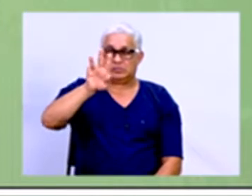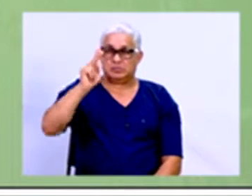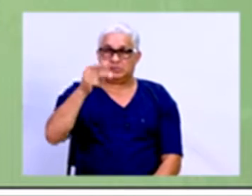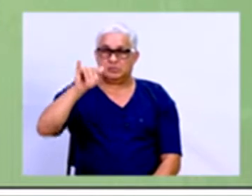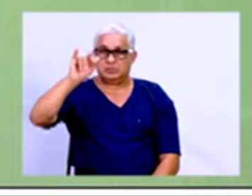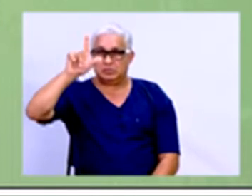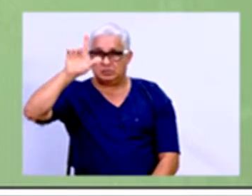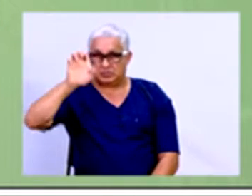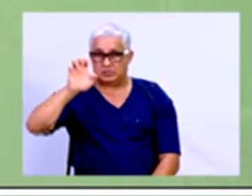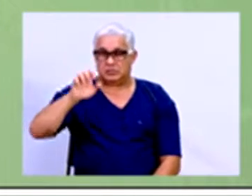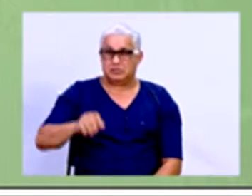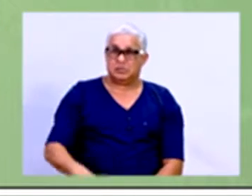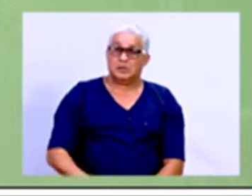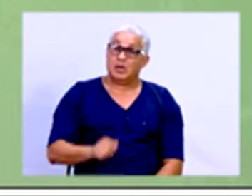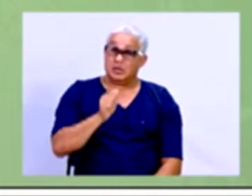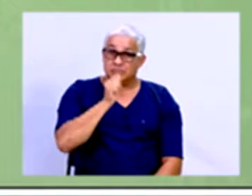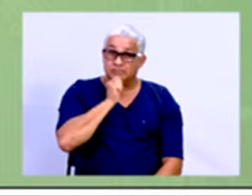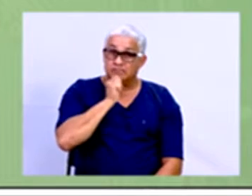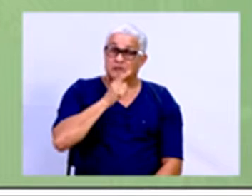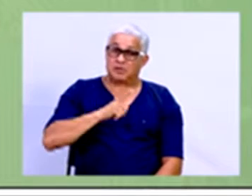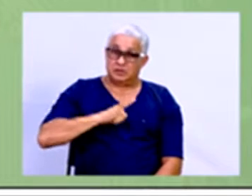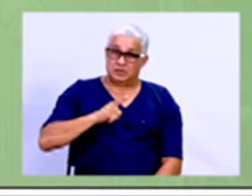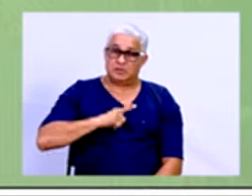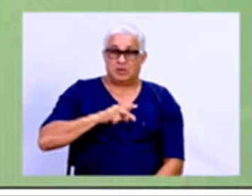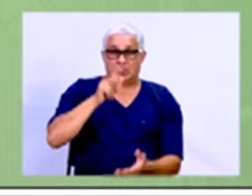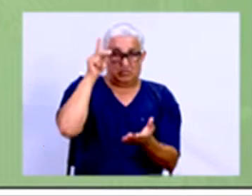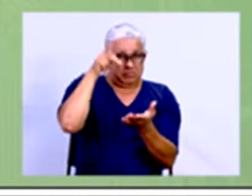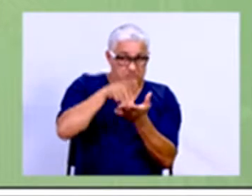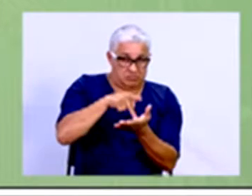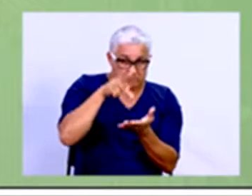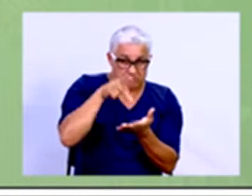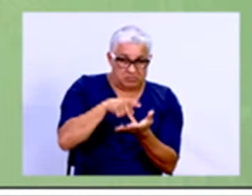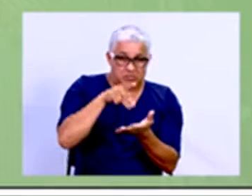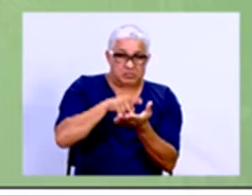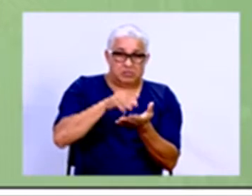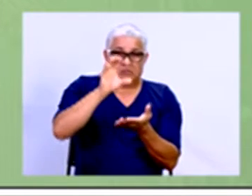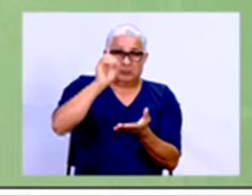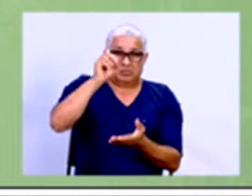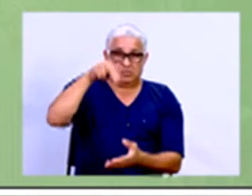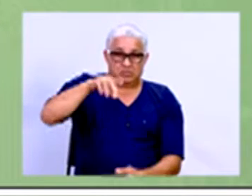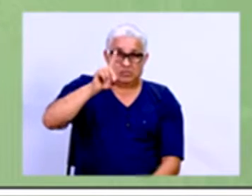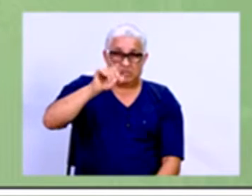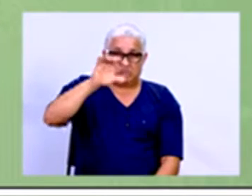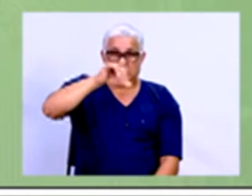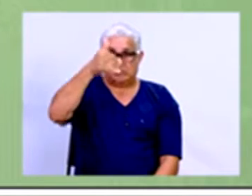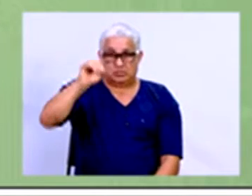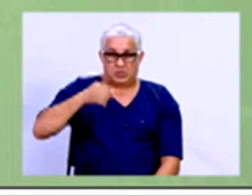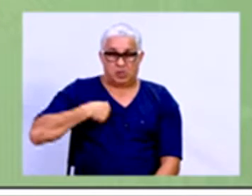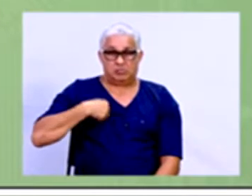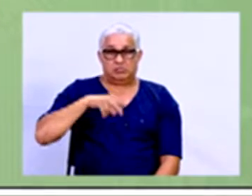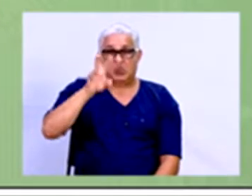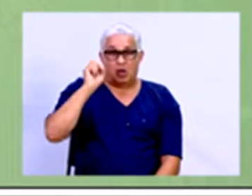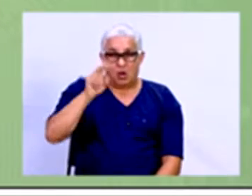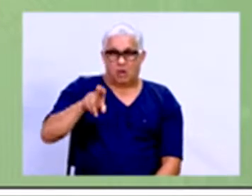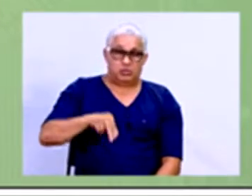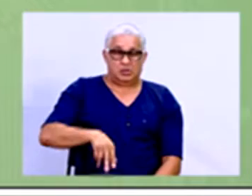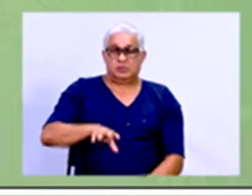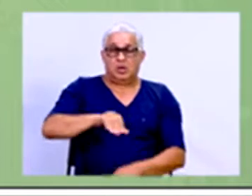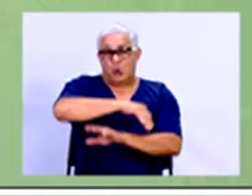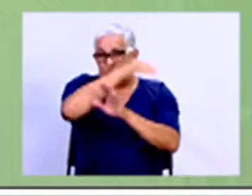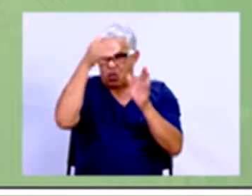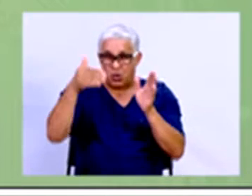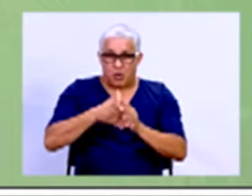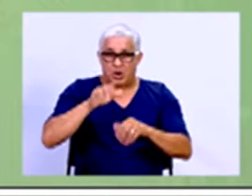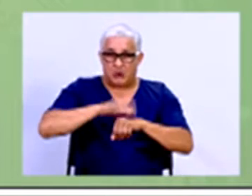dizer o quê? Enquanto essa condição for verdadeira, enquanto essa condição for satisfeita, eu vou executar todos os meus comandos que estão